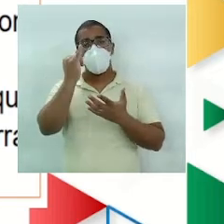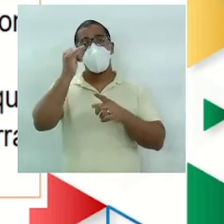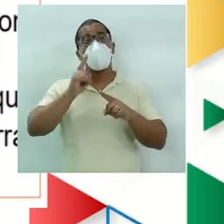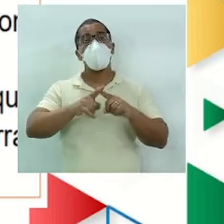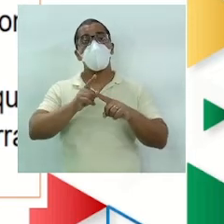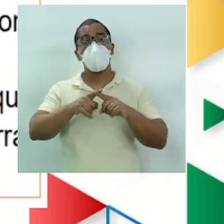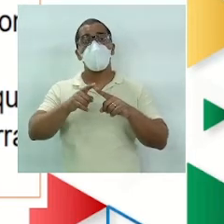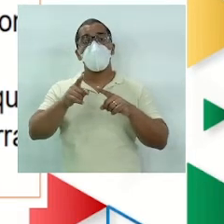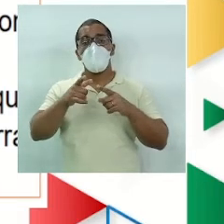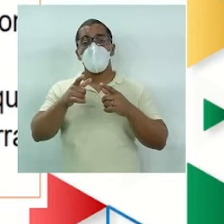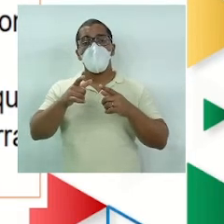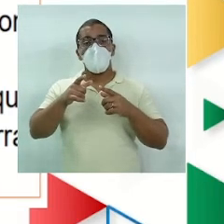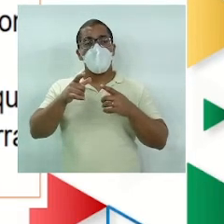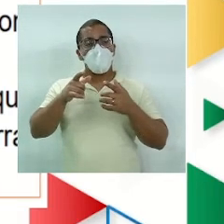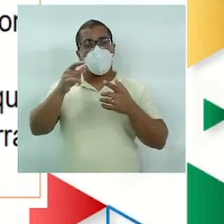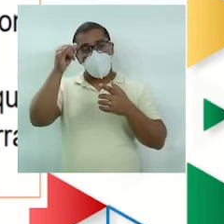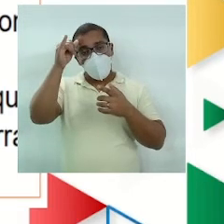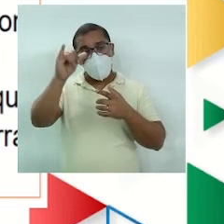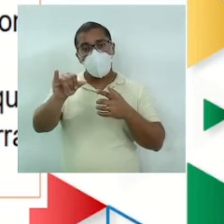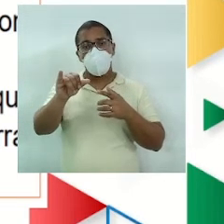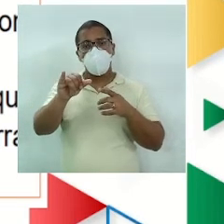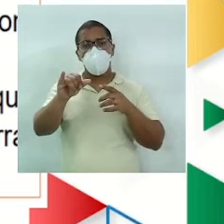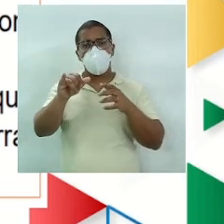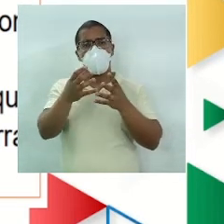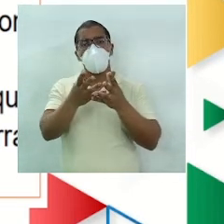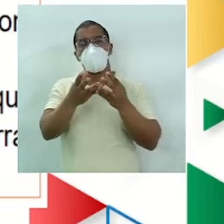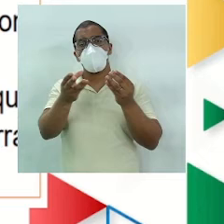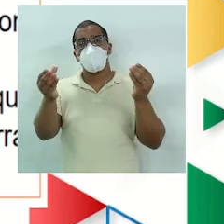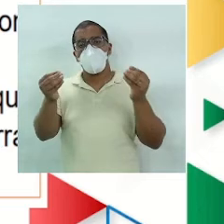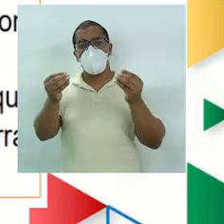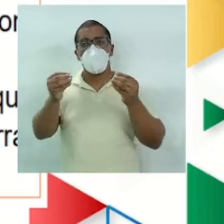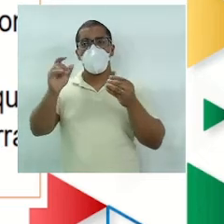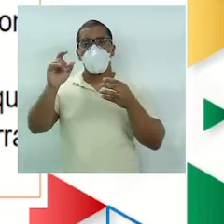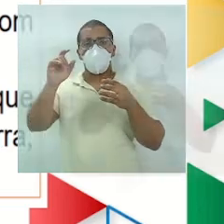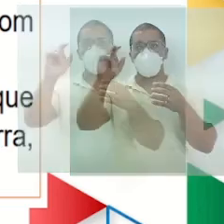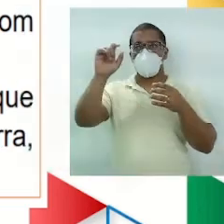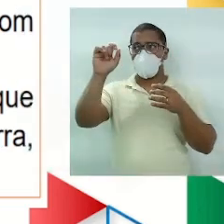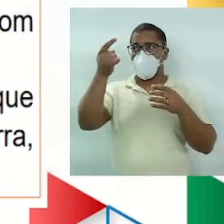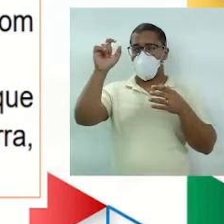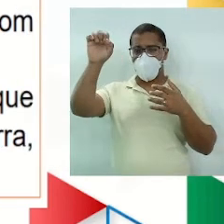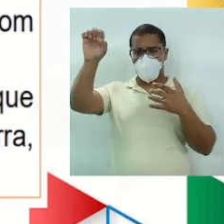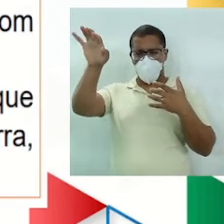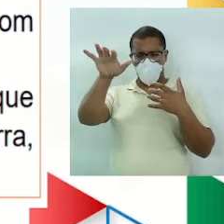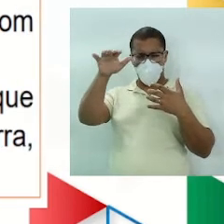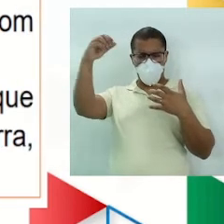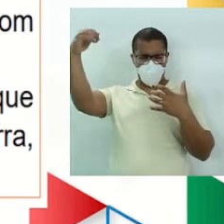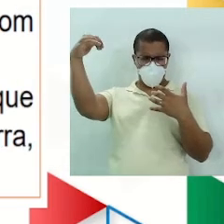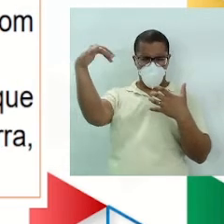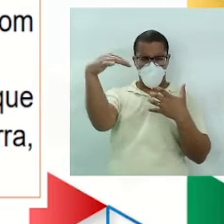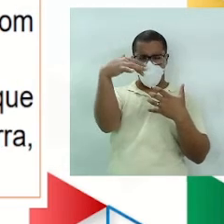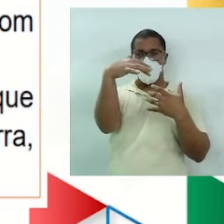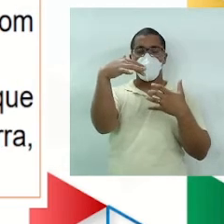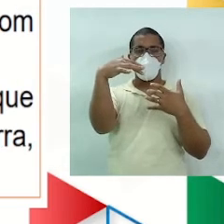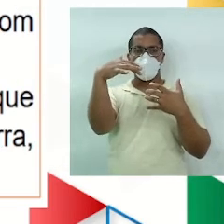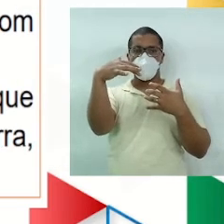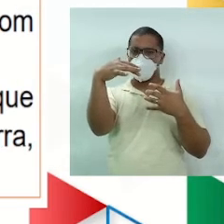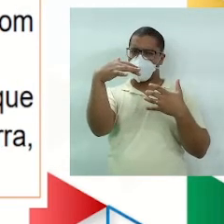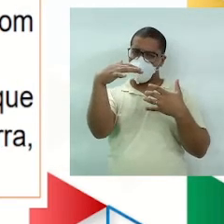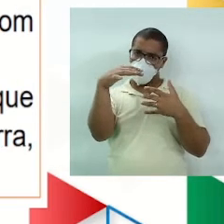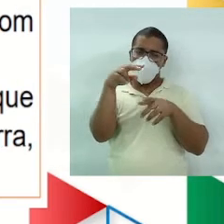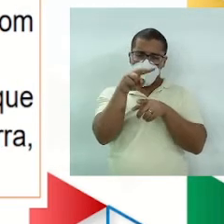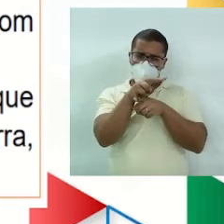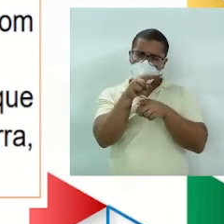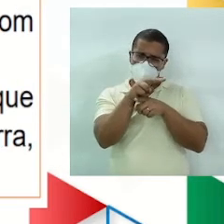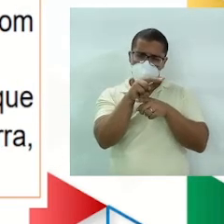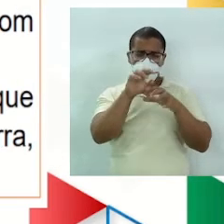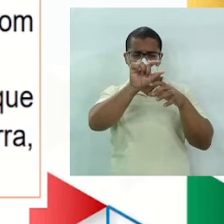que grande parte das atividades das radiações ultravioletas atinja a superfície terrestre. Quando